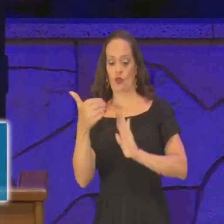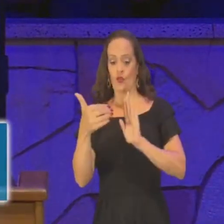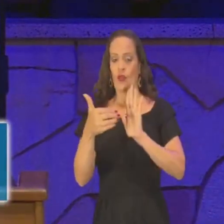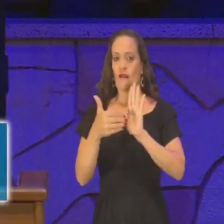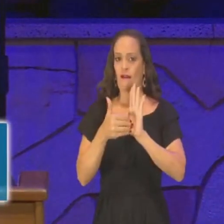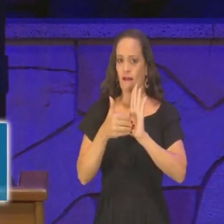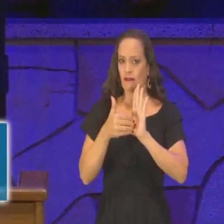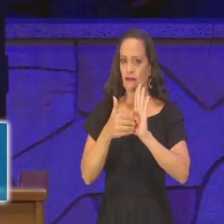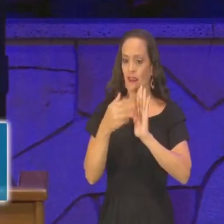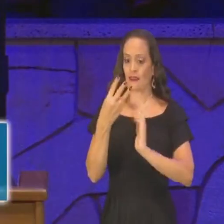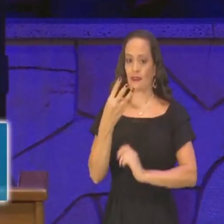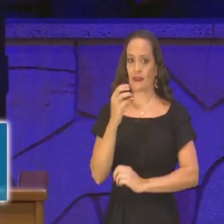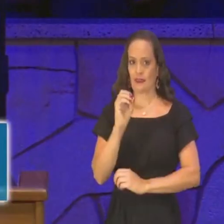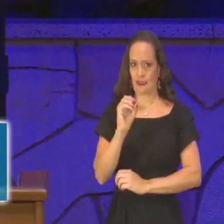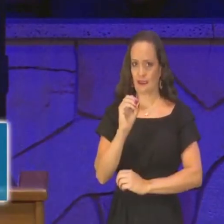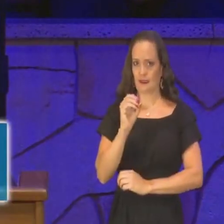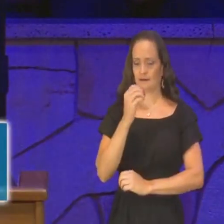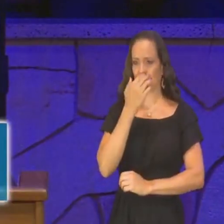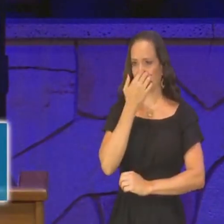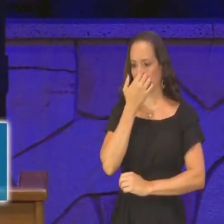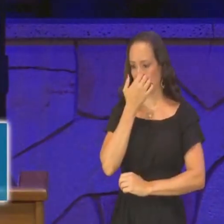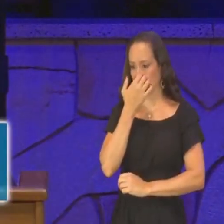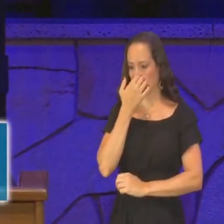verso 30.